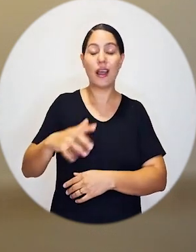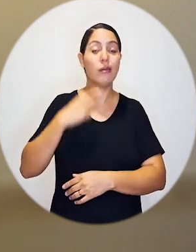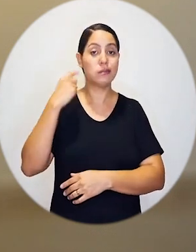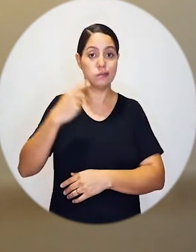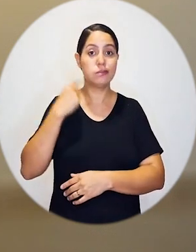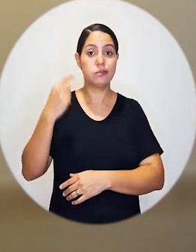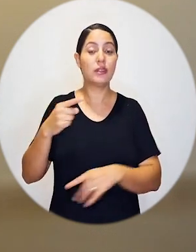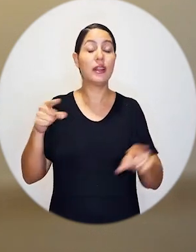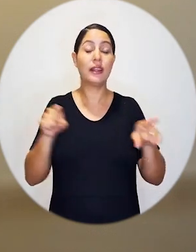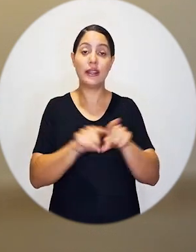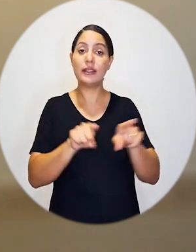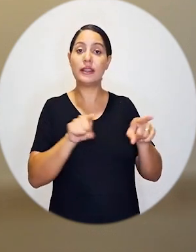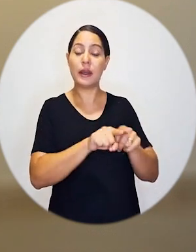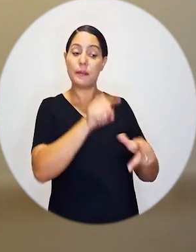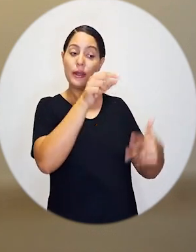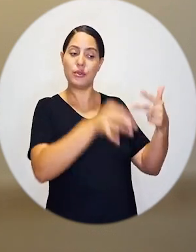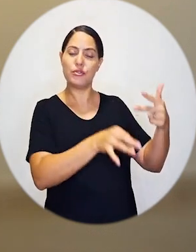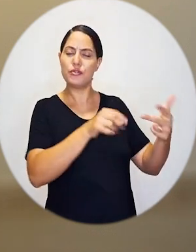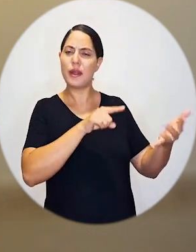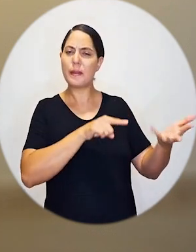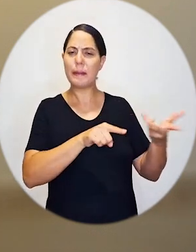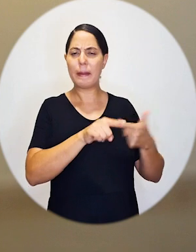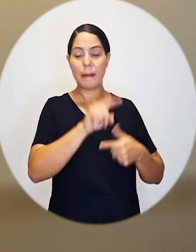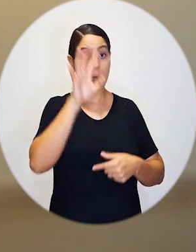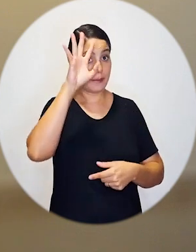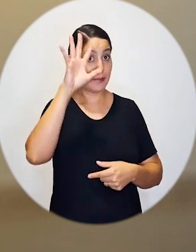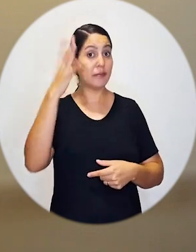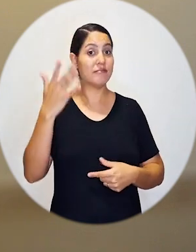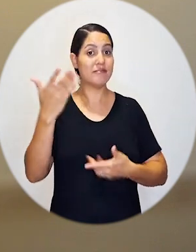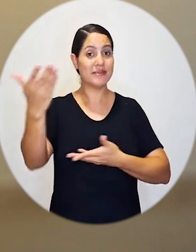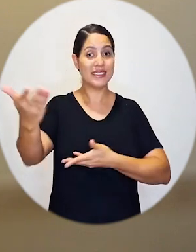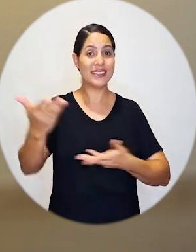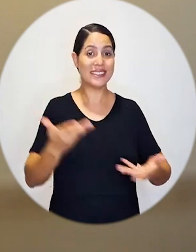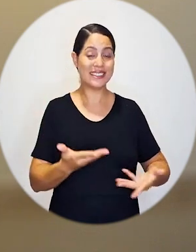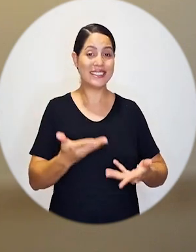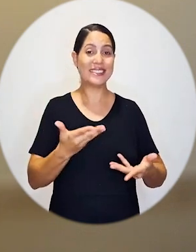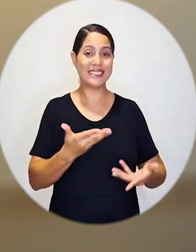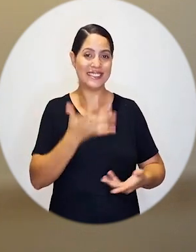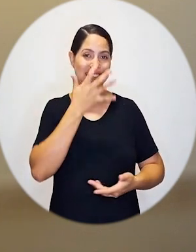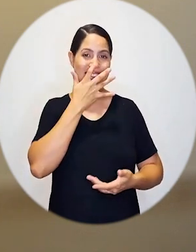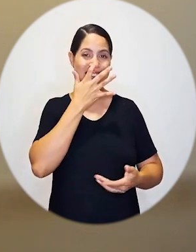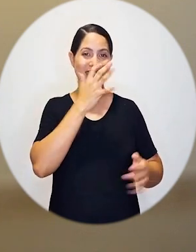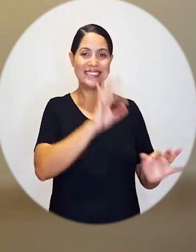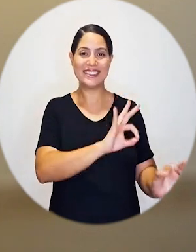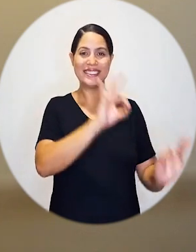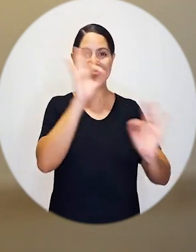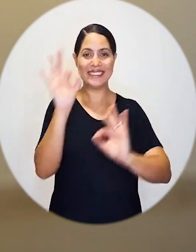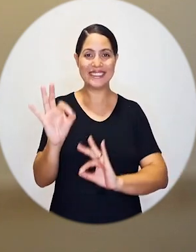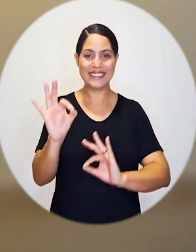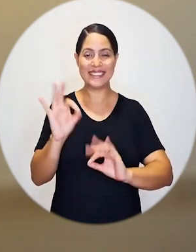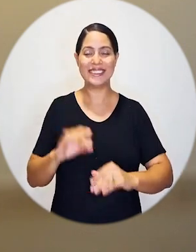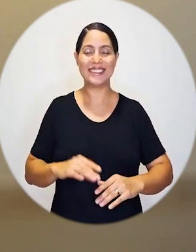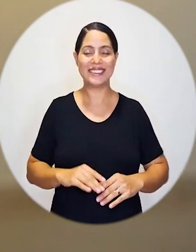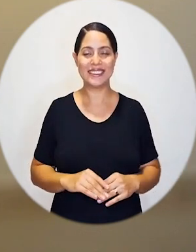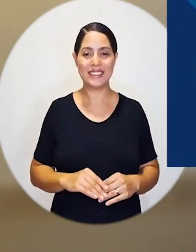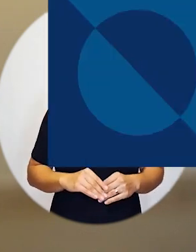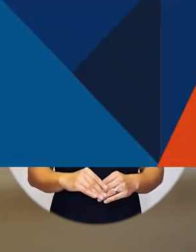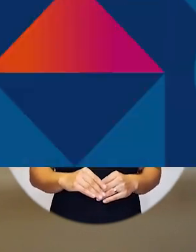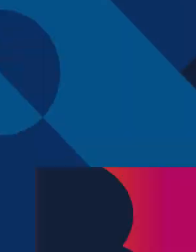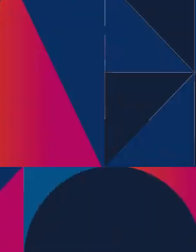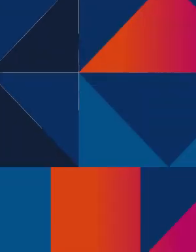dentro das novidades da advocacia e dos últimos acontecimentos do Judiciário. Fique com a gente, já estamos no